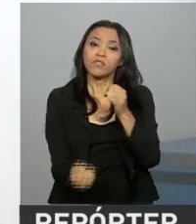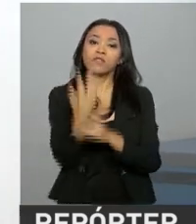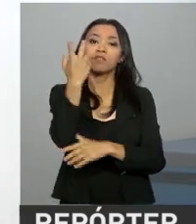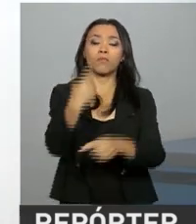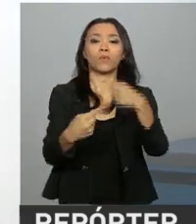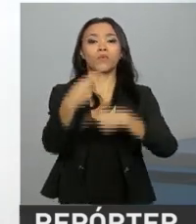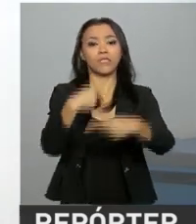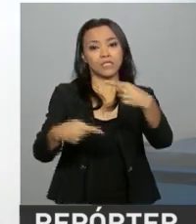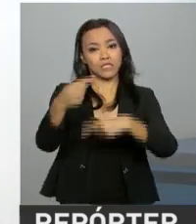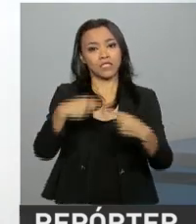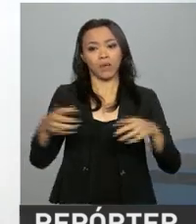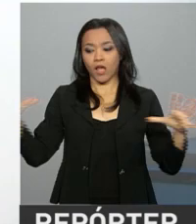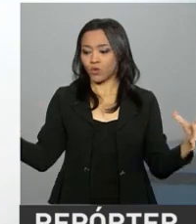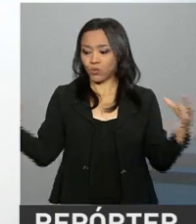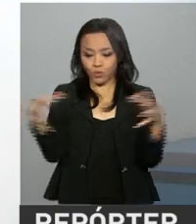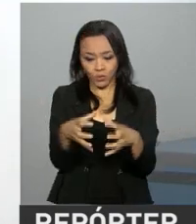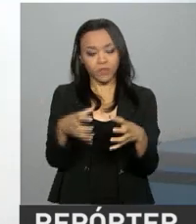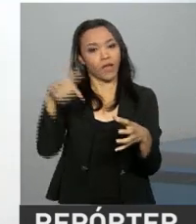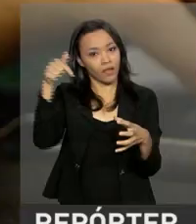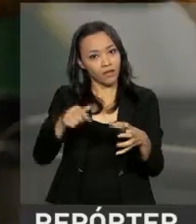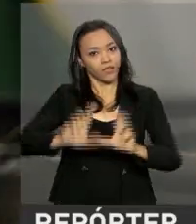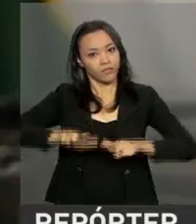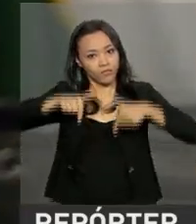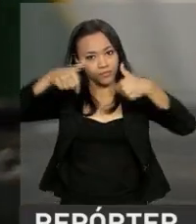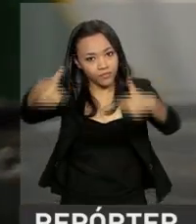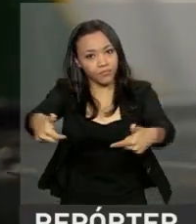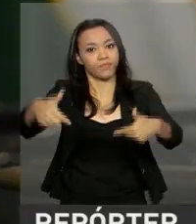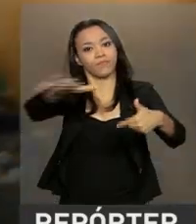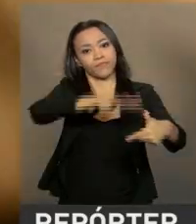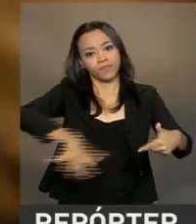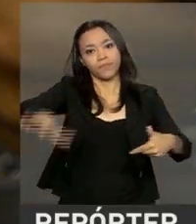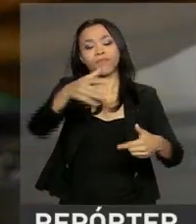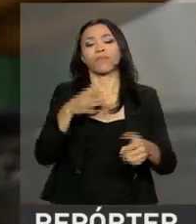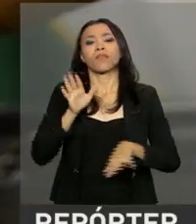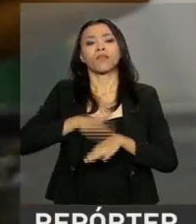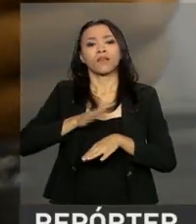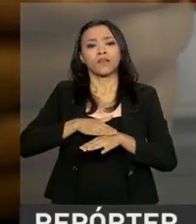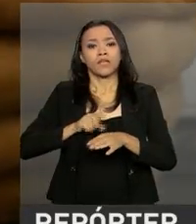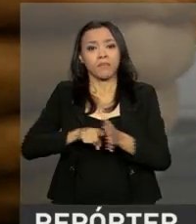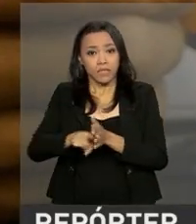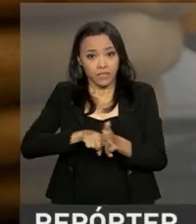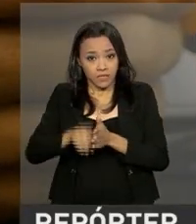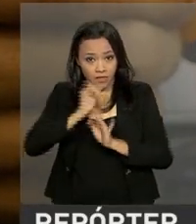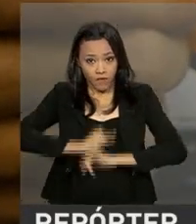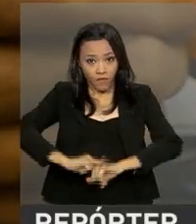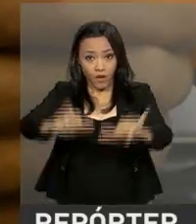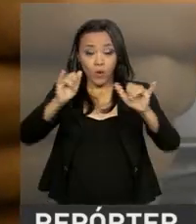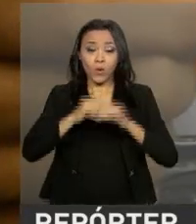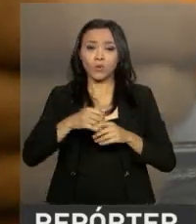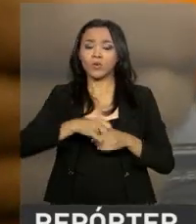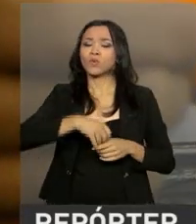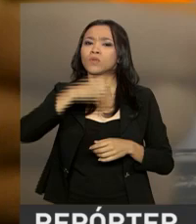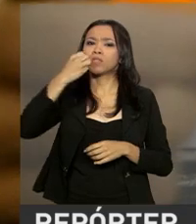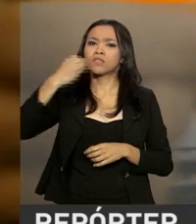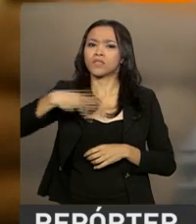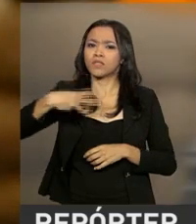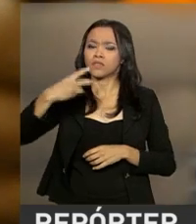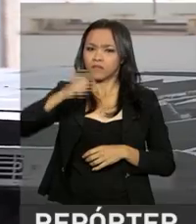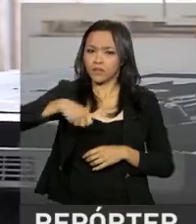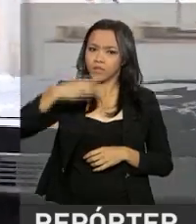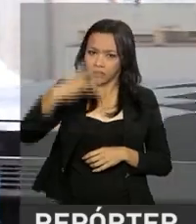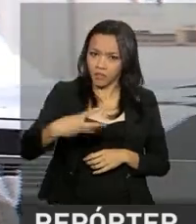para integrar esses grupos no mercado de trabalho de acordo com o IBGE foram registrados no segundo trimestre de